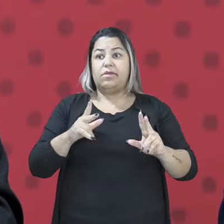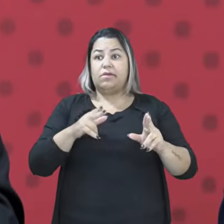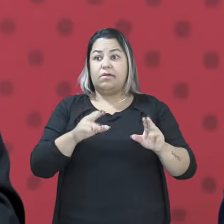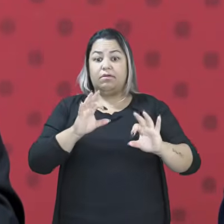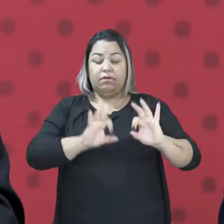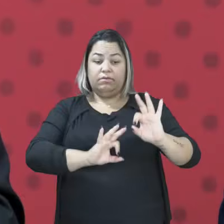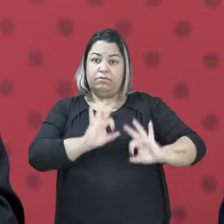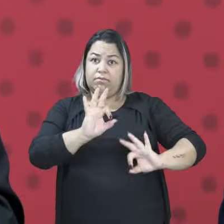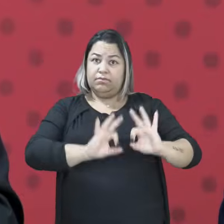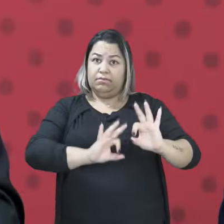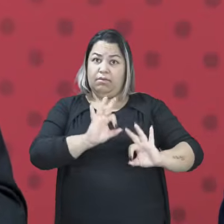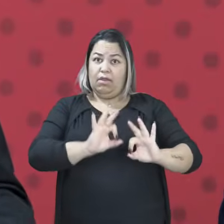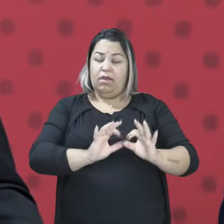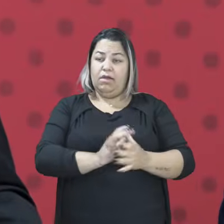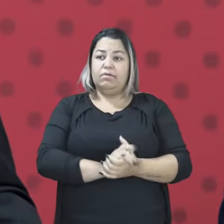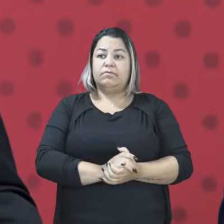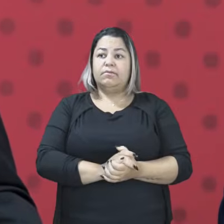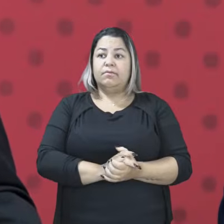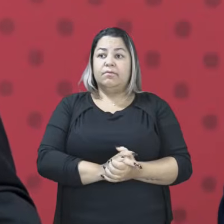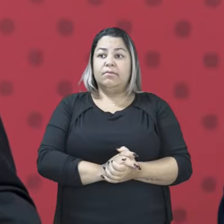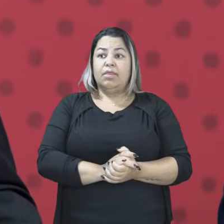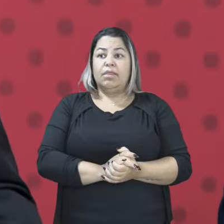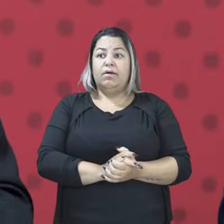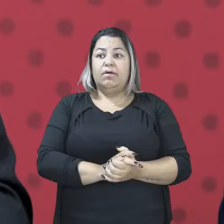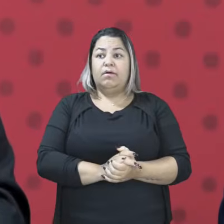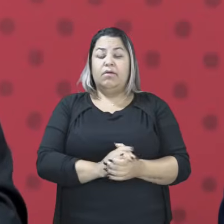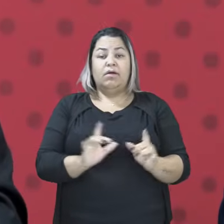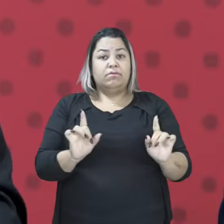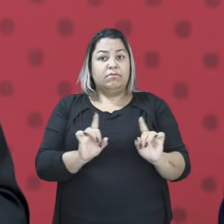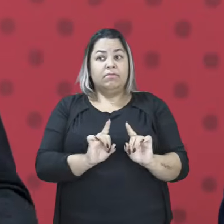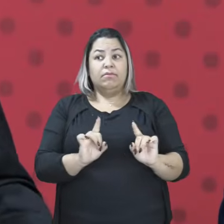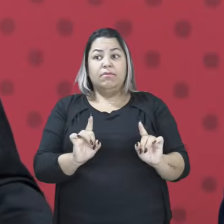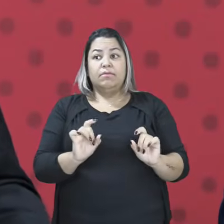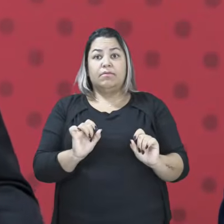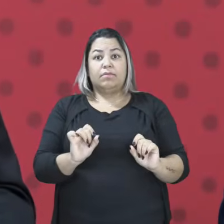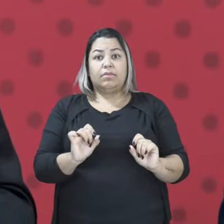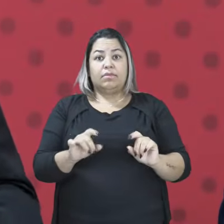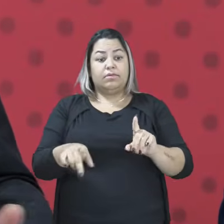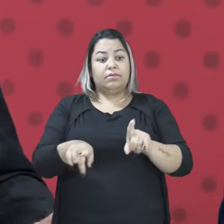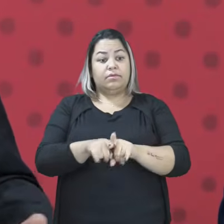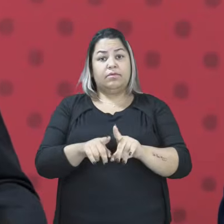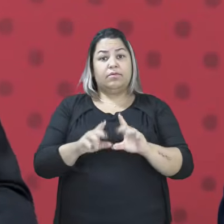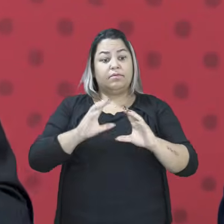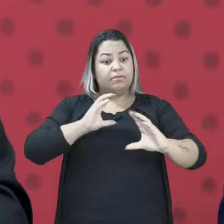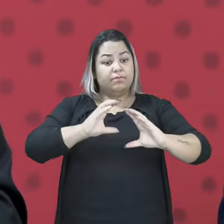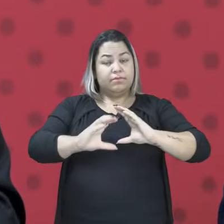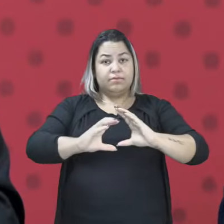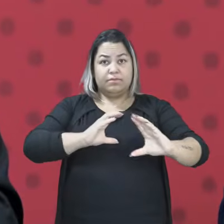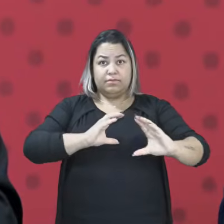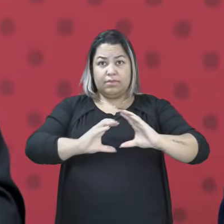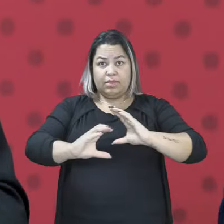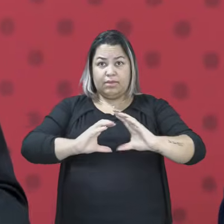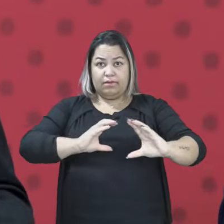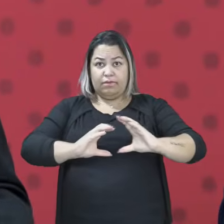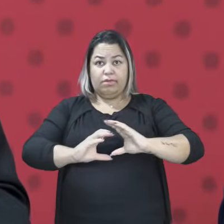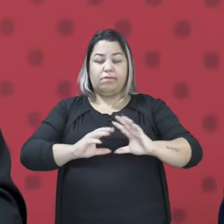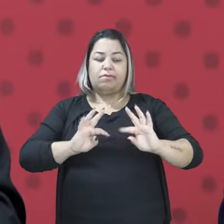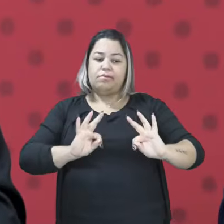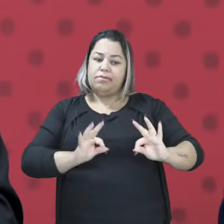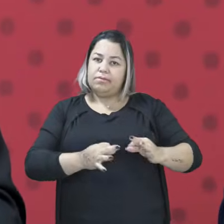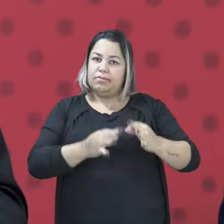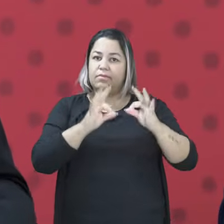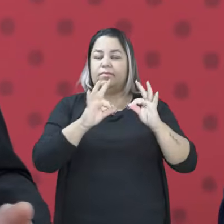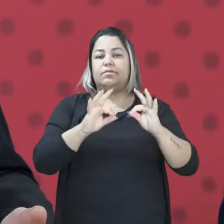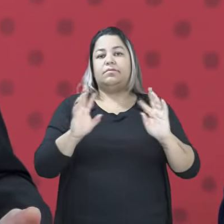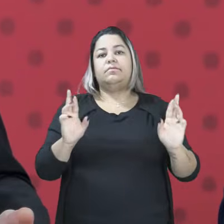organizada. Isso se deu não pela competência da comunicação, a parte técnica, mas em relação